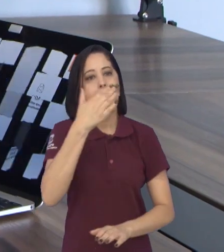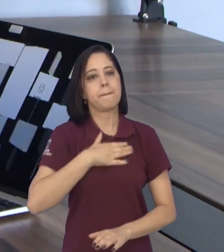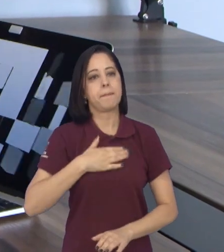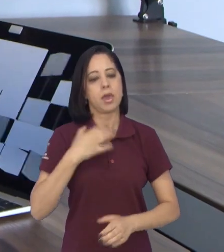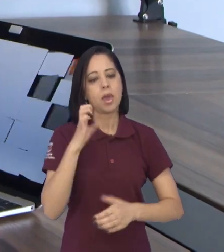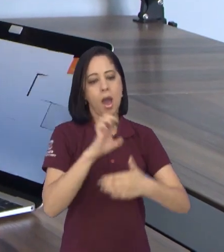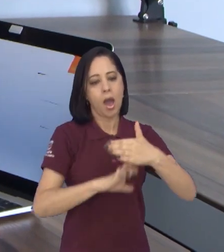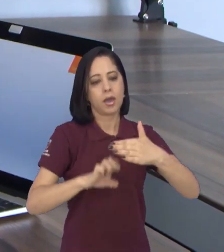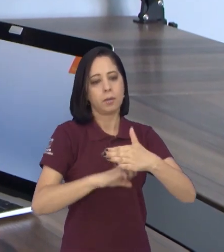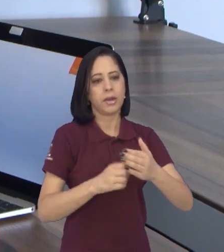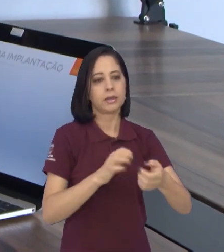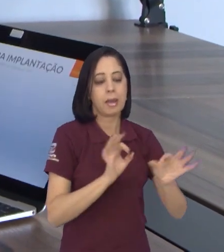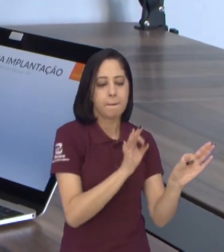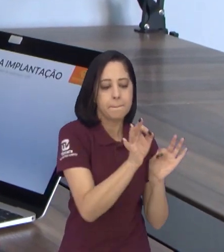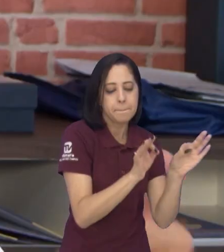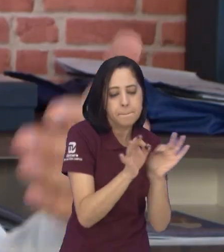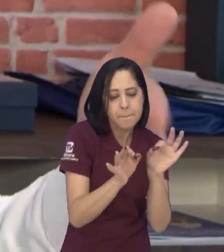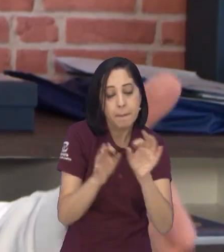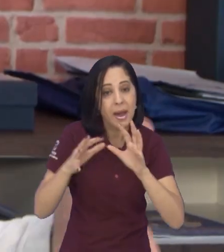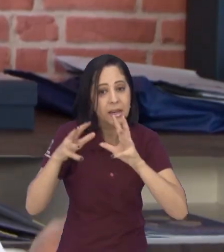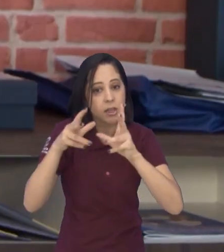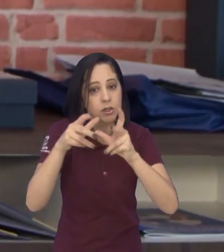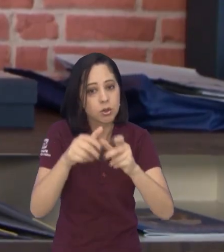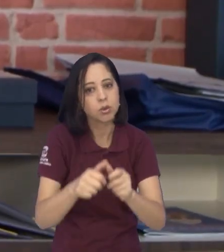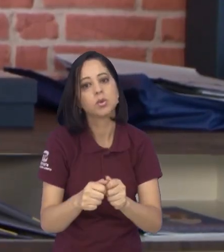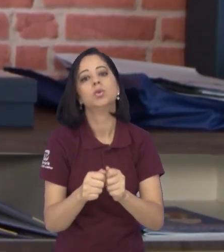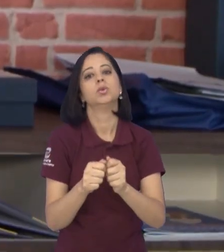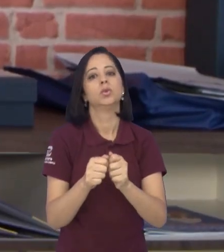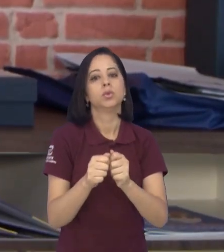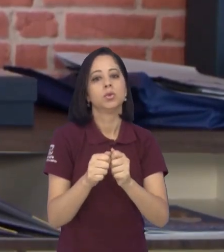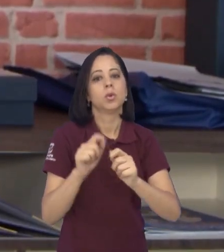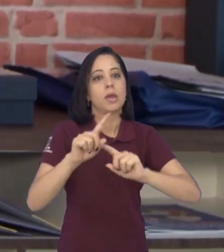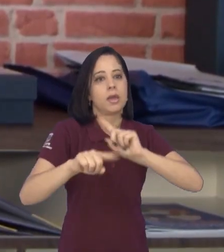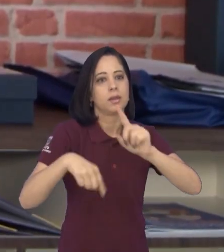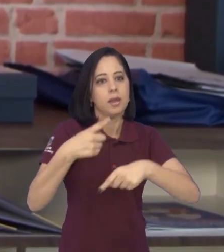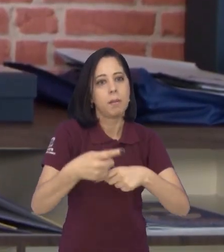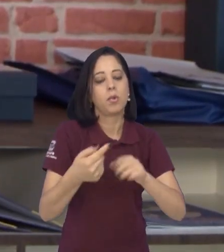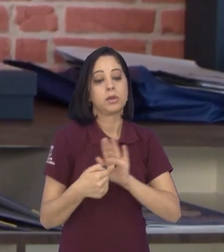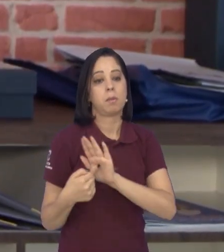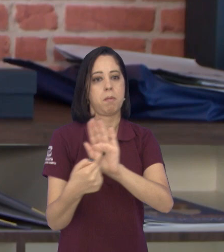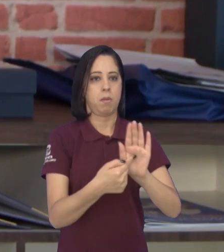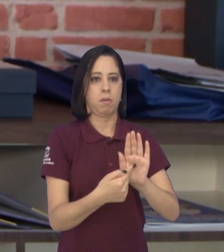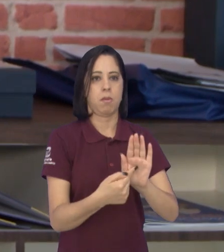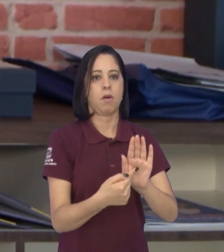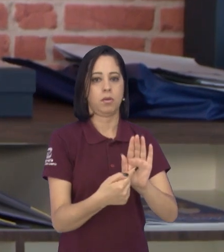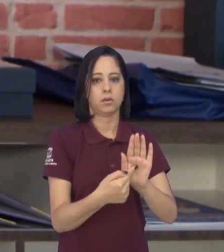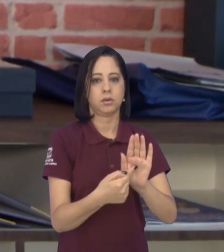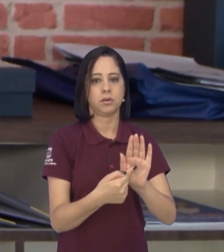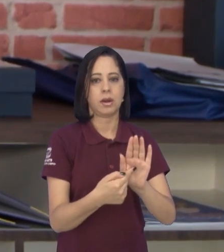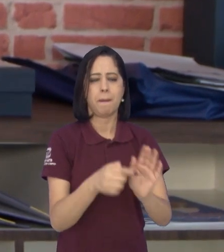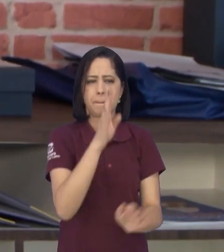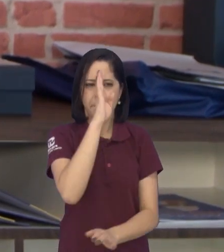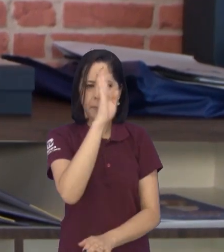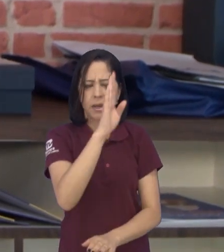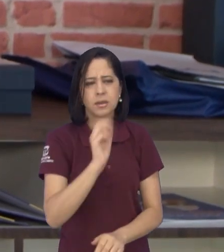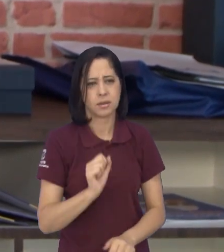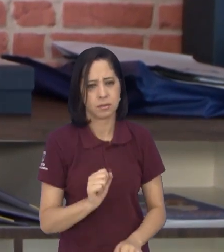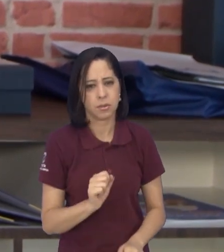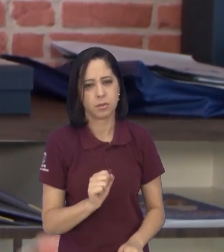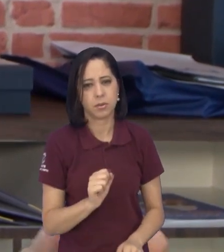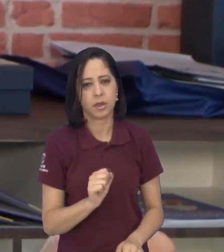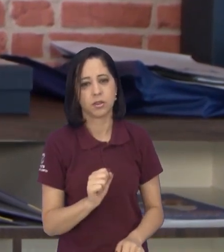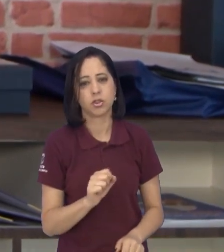para poder apresentar e proteger, num contexto final, essa ação. Principalmente elaborando